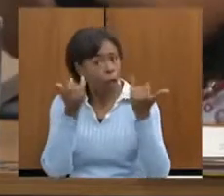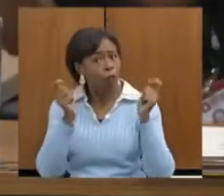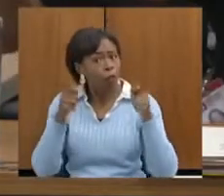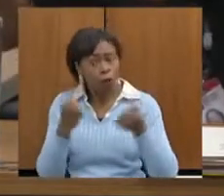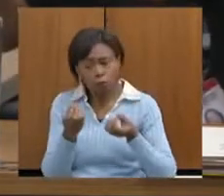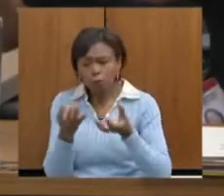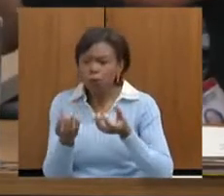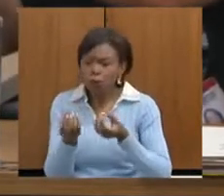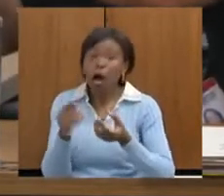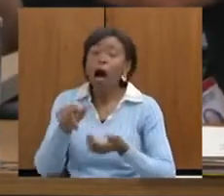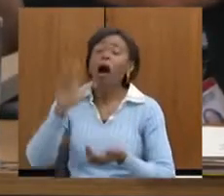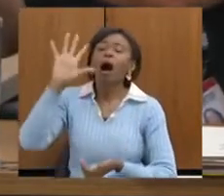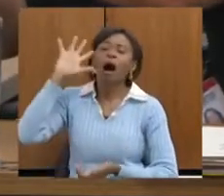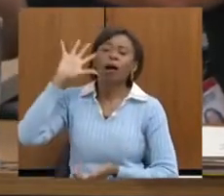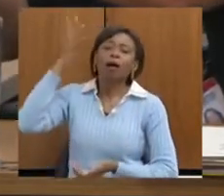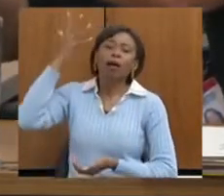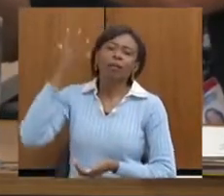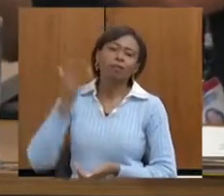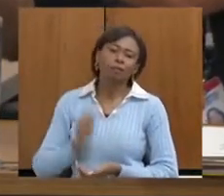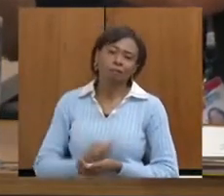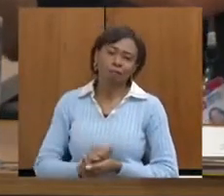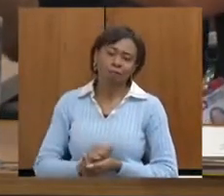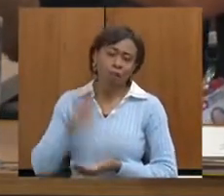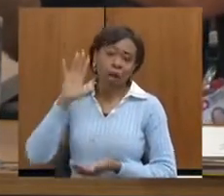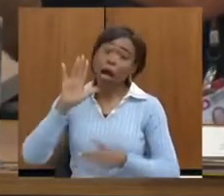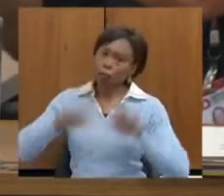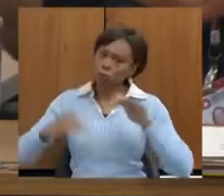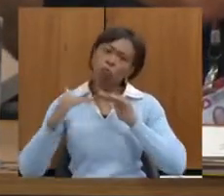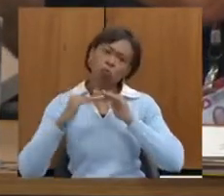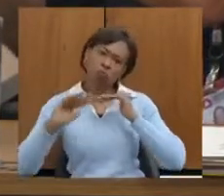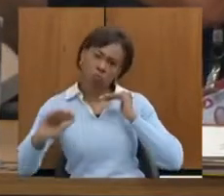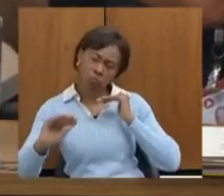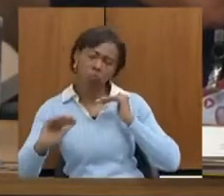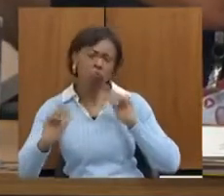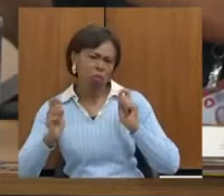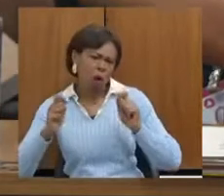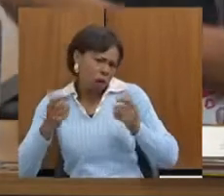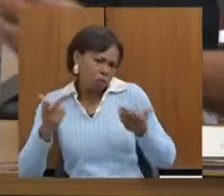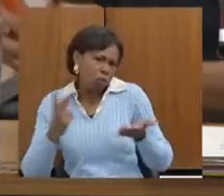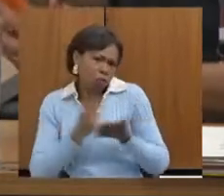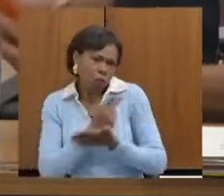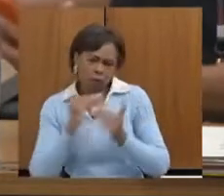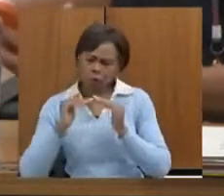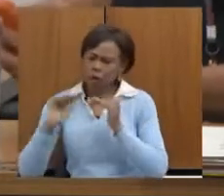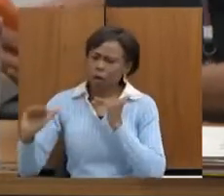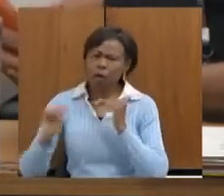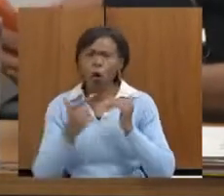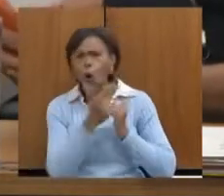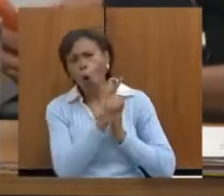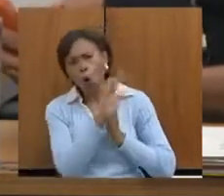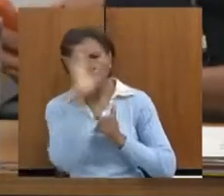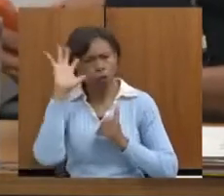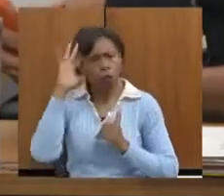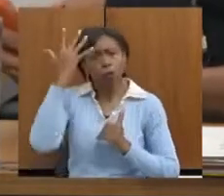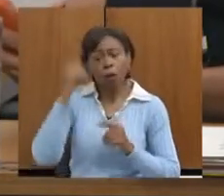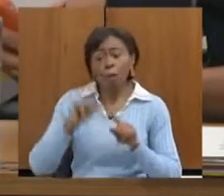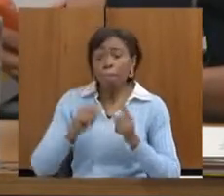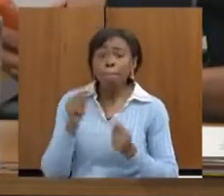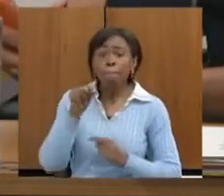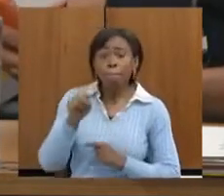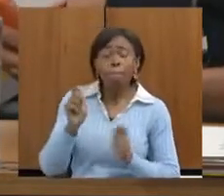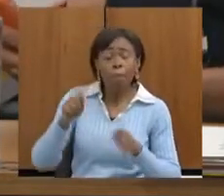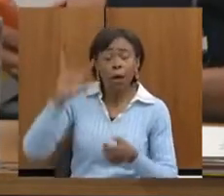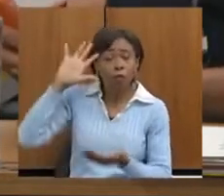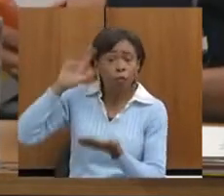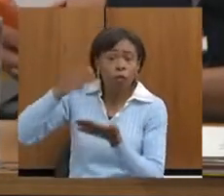consegue tomar uma decisão pode ser uma decisão que a gente discórdia que a gente acha que tem outras formas né eu acho que ela poderia